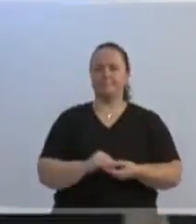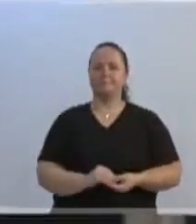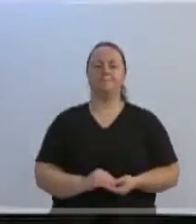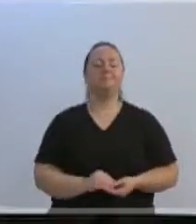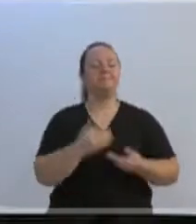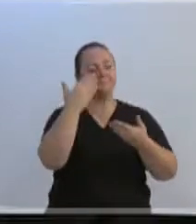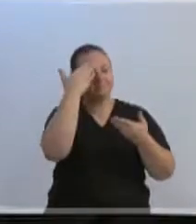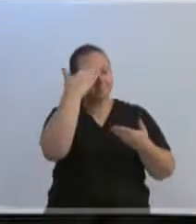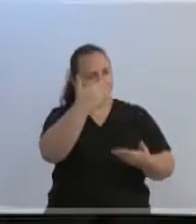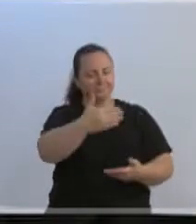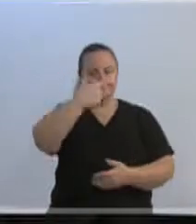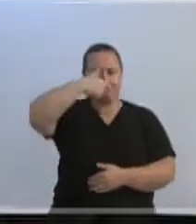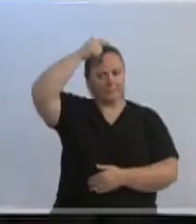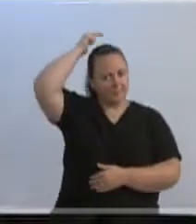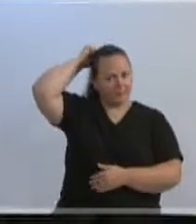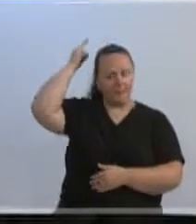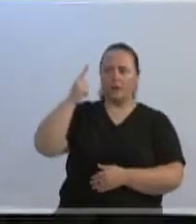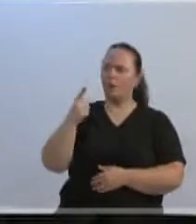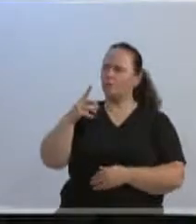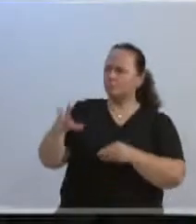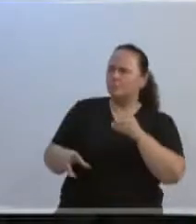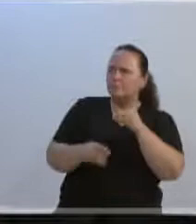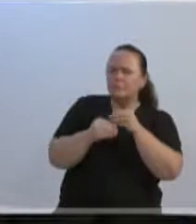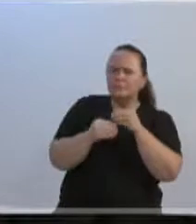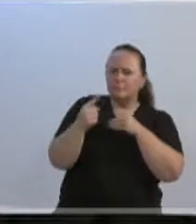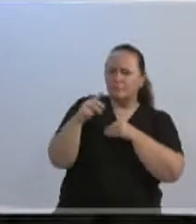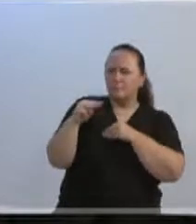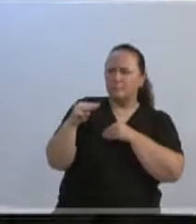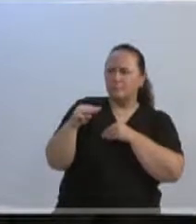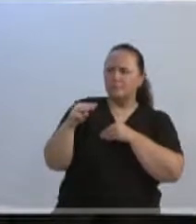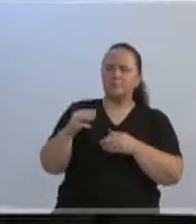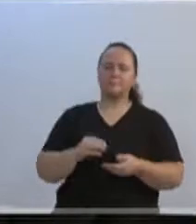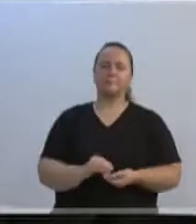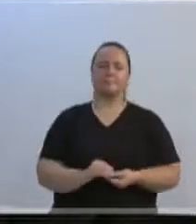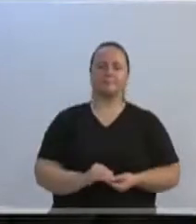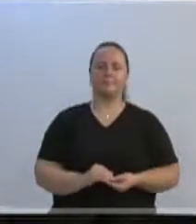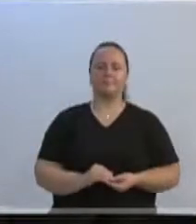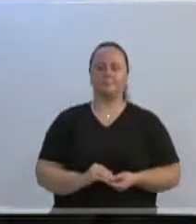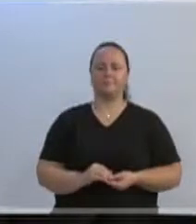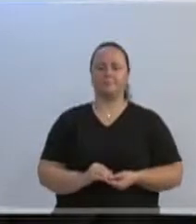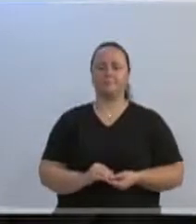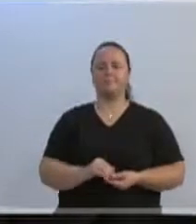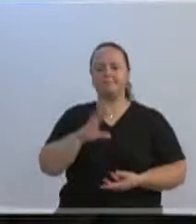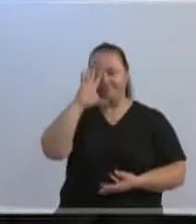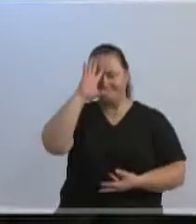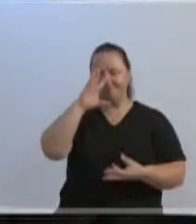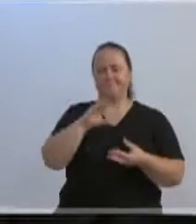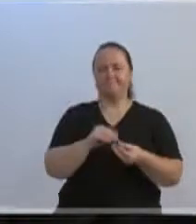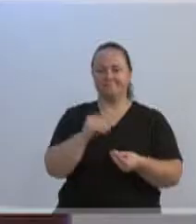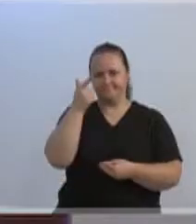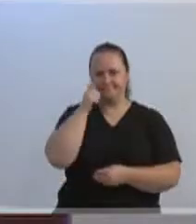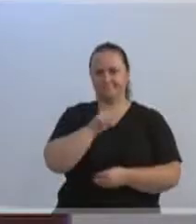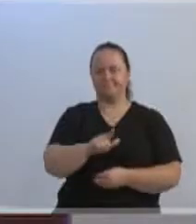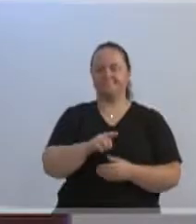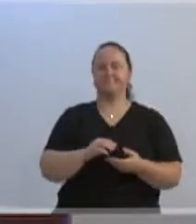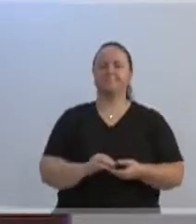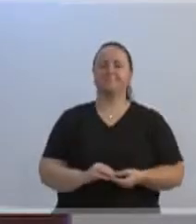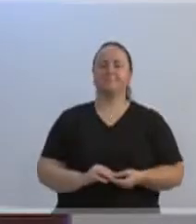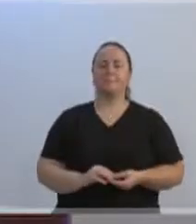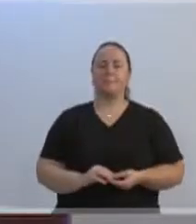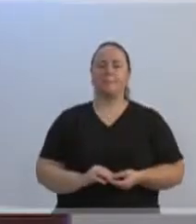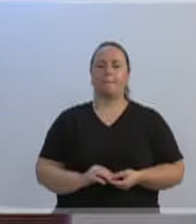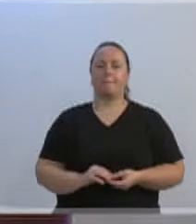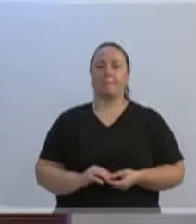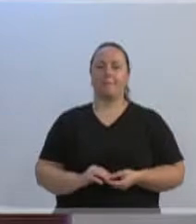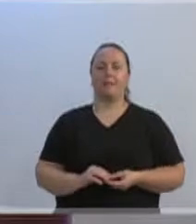a vereadora de ano mais 1 minuto e meio por gentileza só para o concluir então o raciocínio vereador adriano